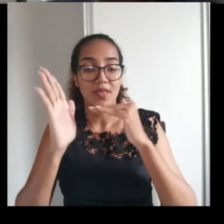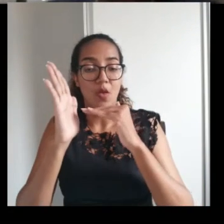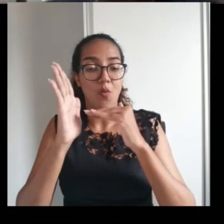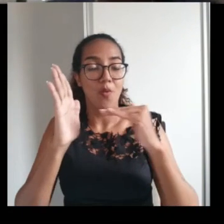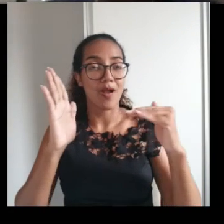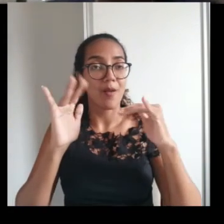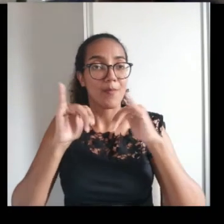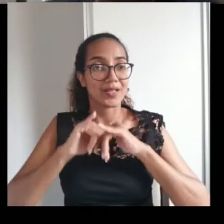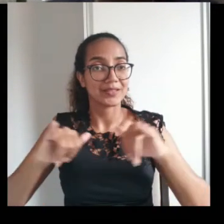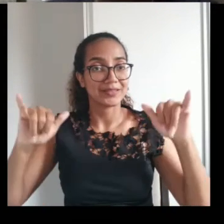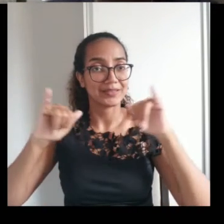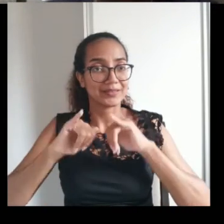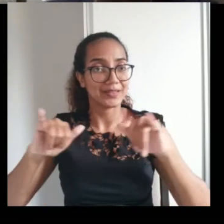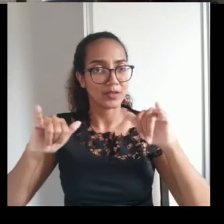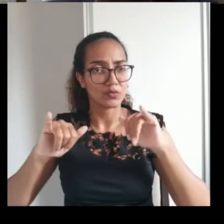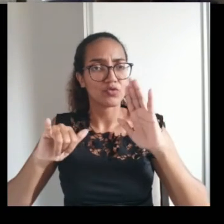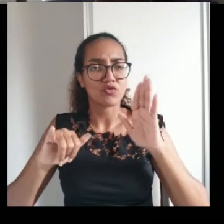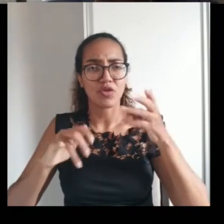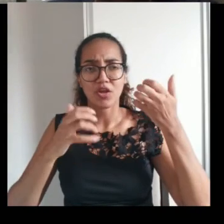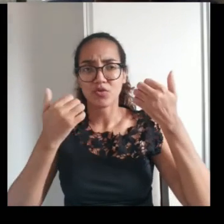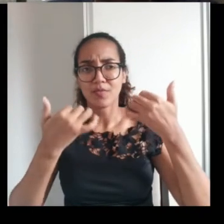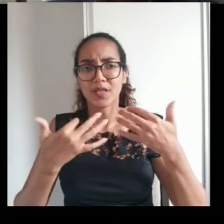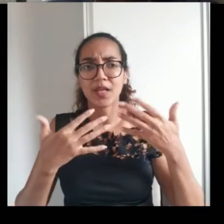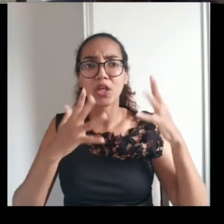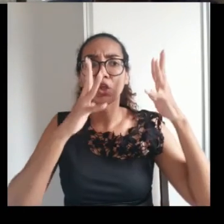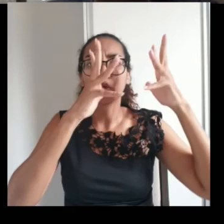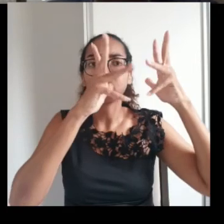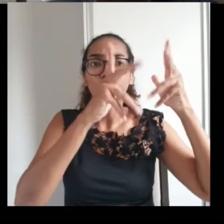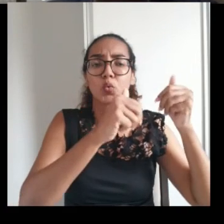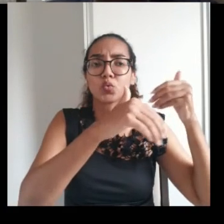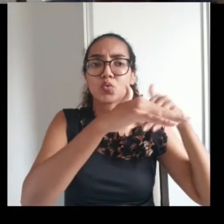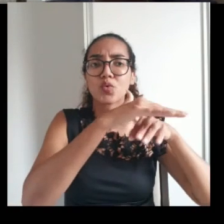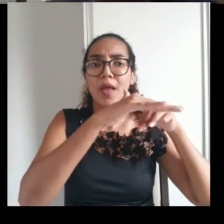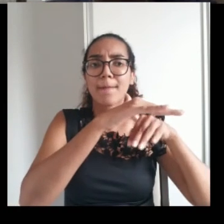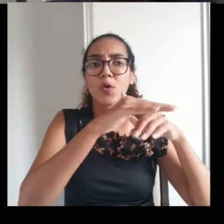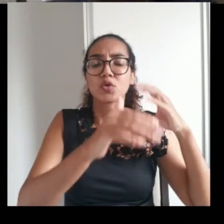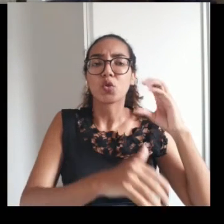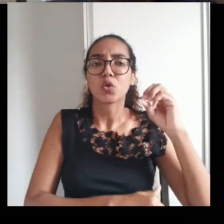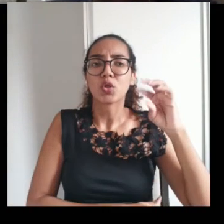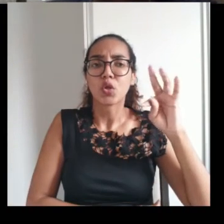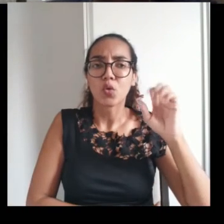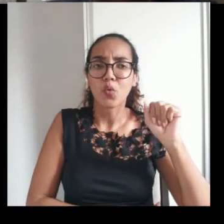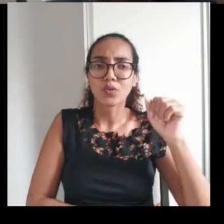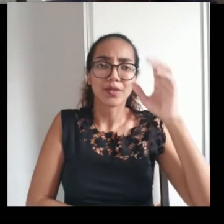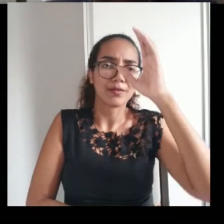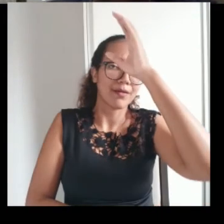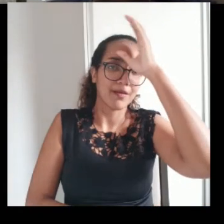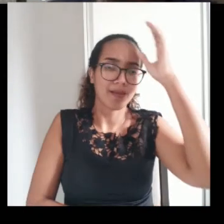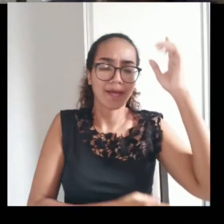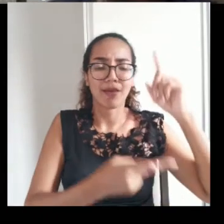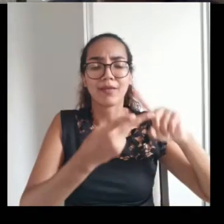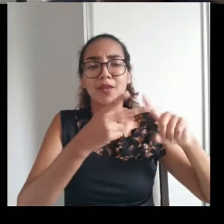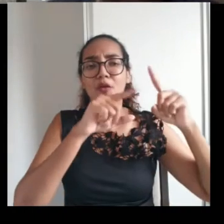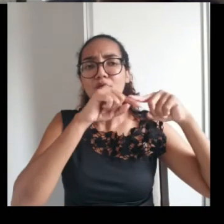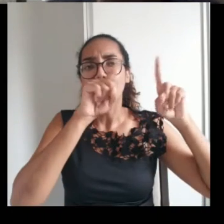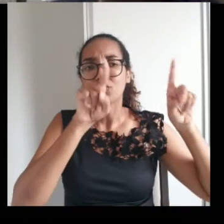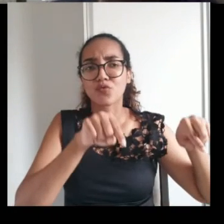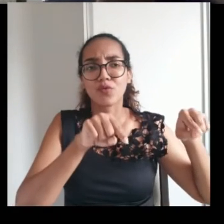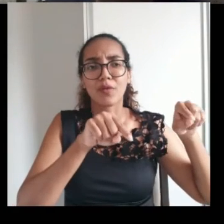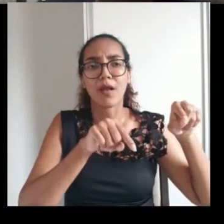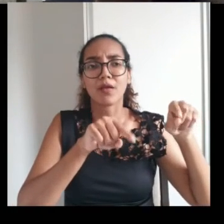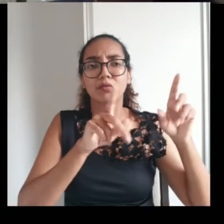os repositórios de conta, né, de cliente, de funcionário, das entidades do seu sistema. Você vai criar